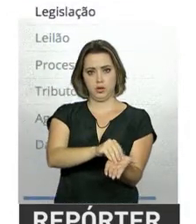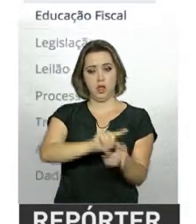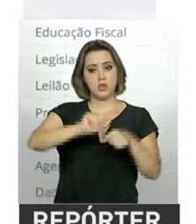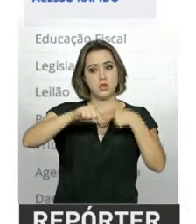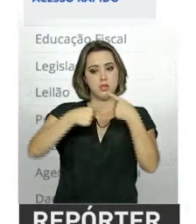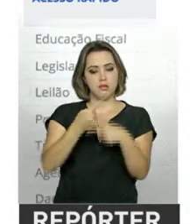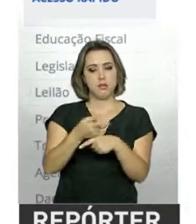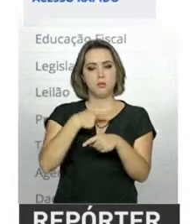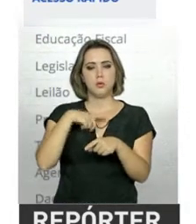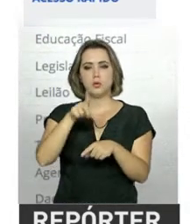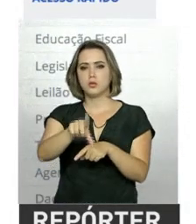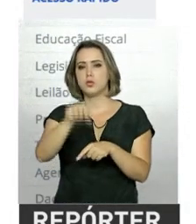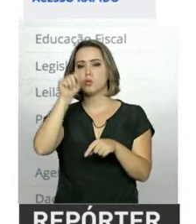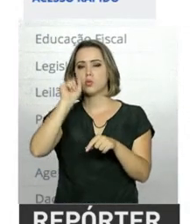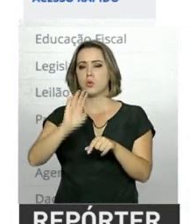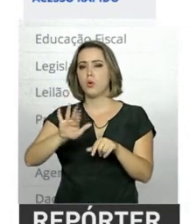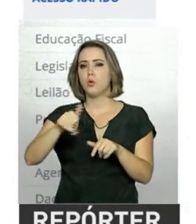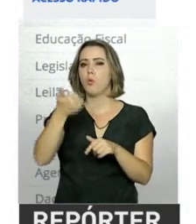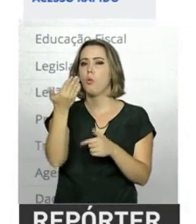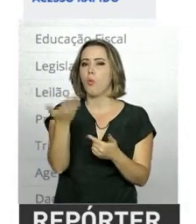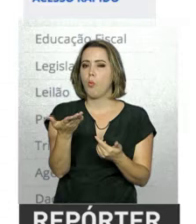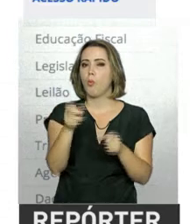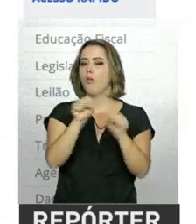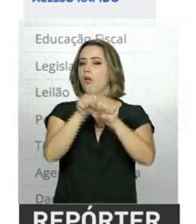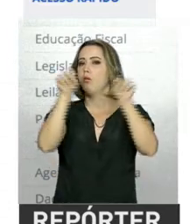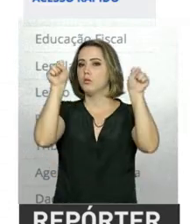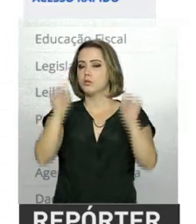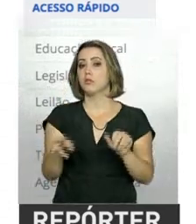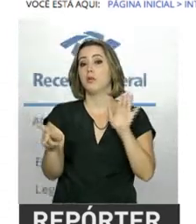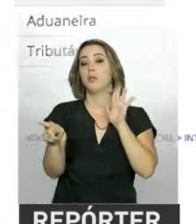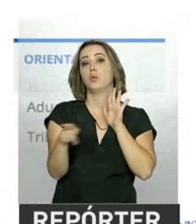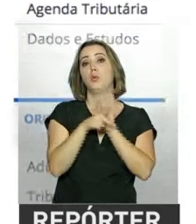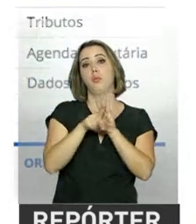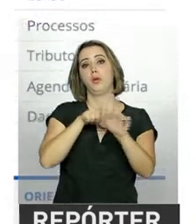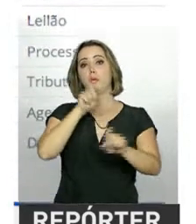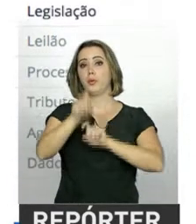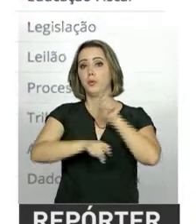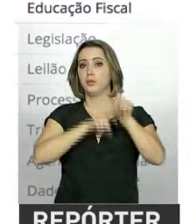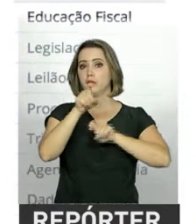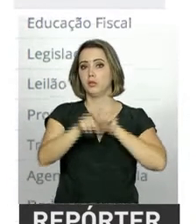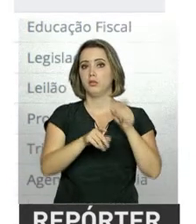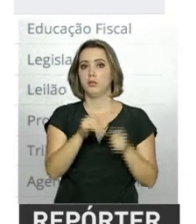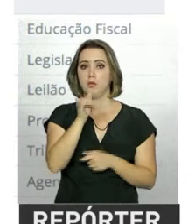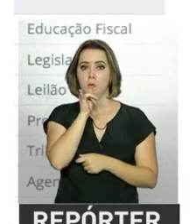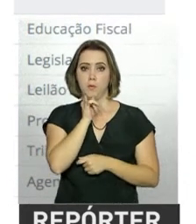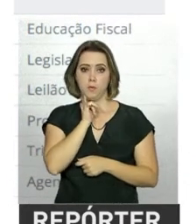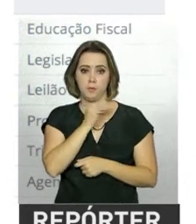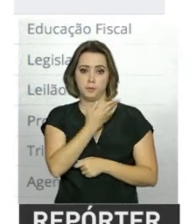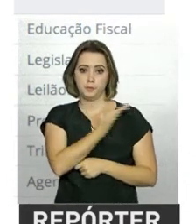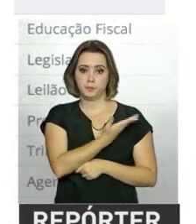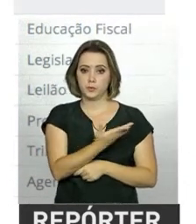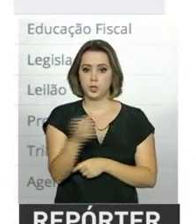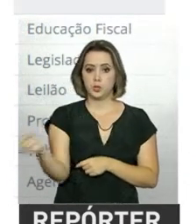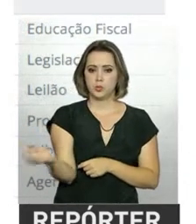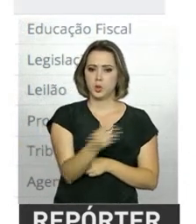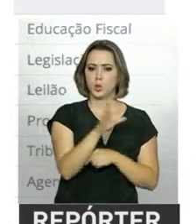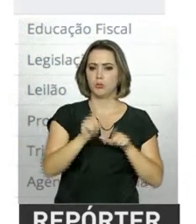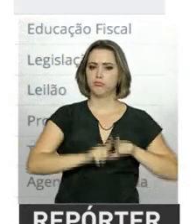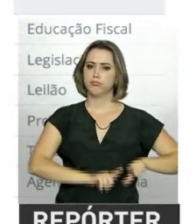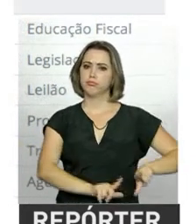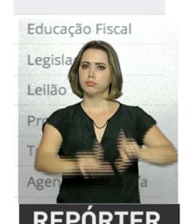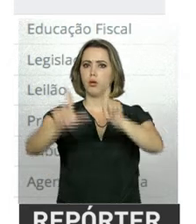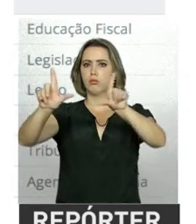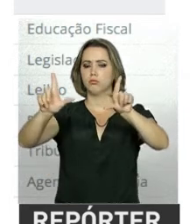próximo passo é escolher o sistema operacional. Se você escolher o Windows, por exemplo, uma nova janela vai se abrir com as